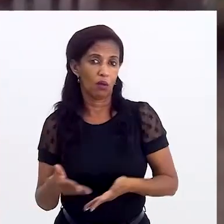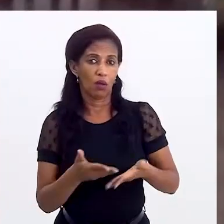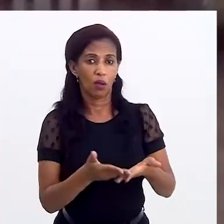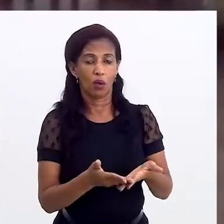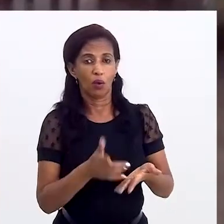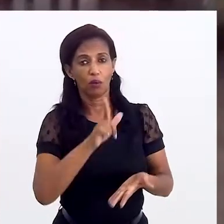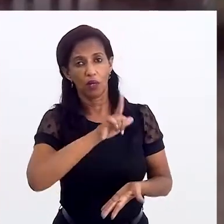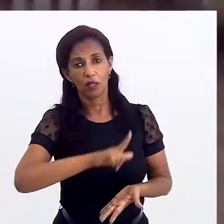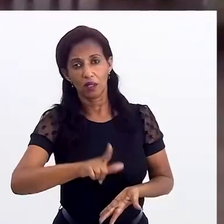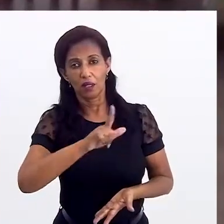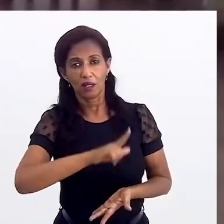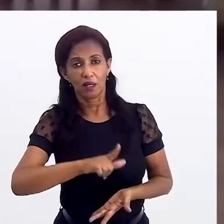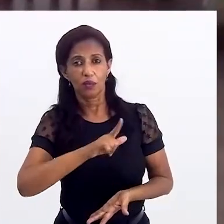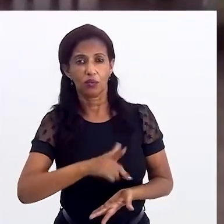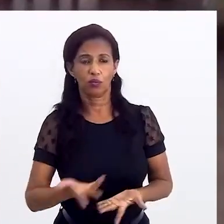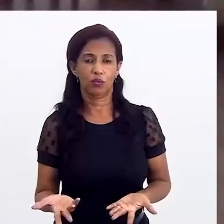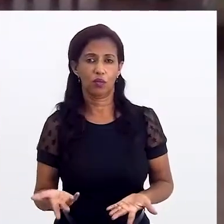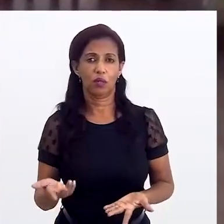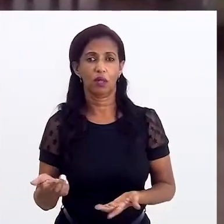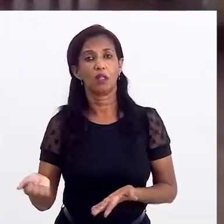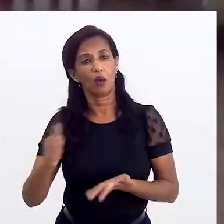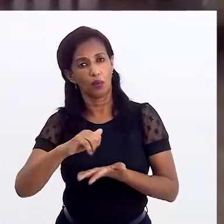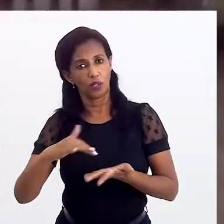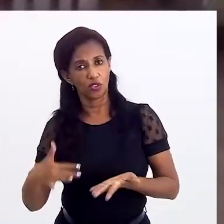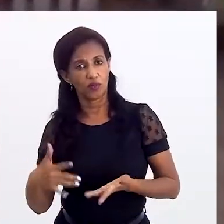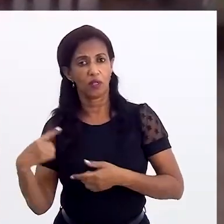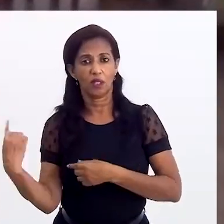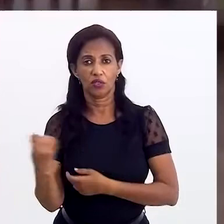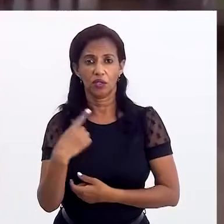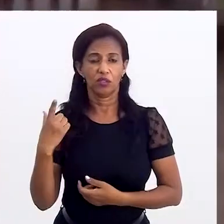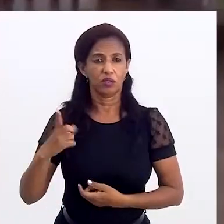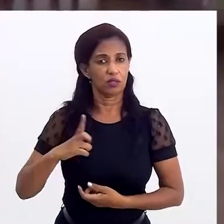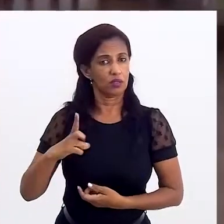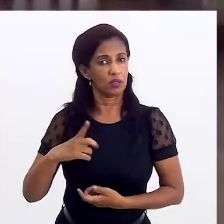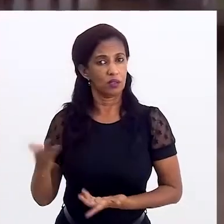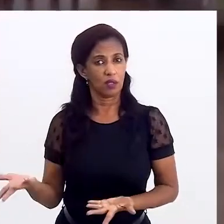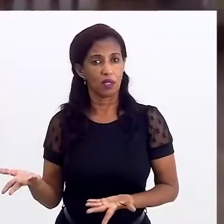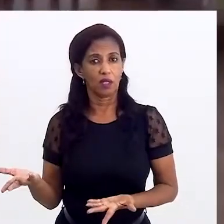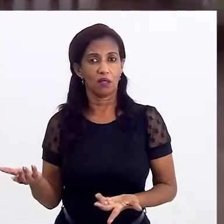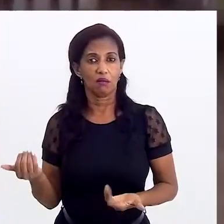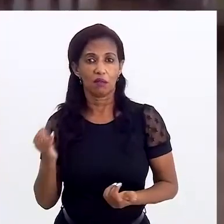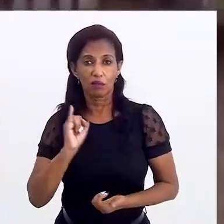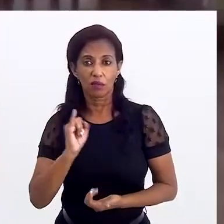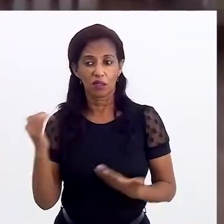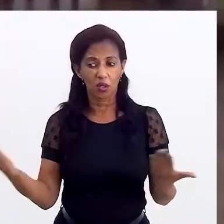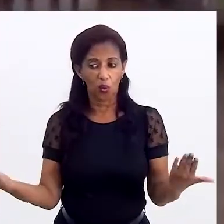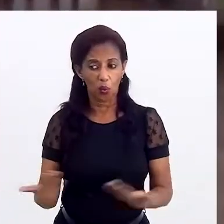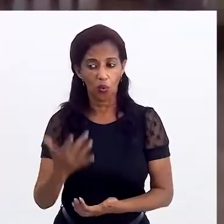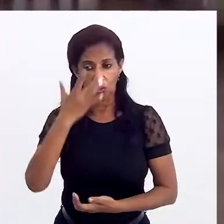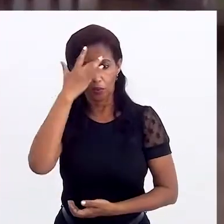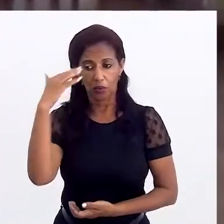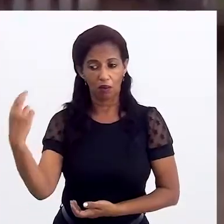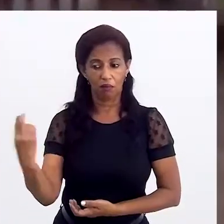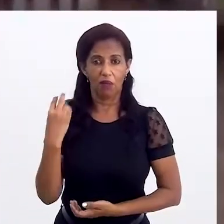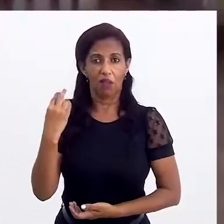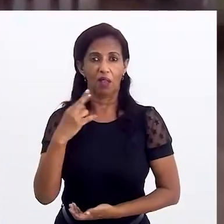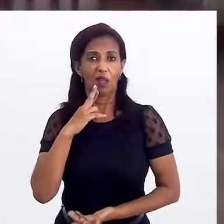seja também na literatura, que é outra atividade que a gente tem. Então, se a gente hoje é